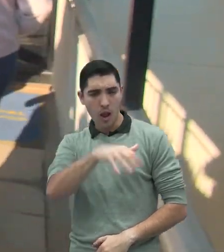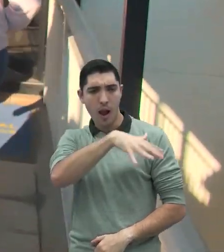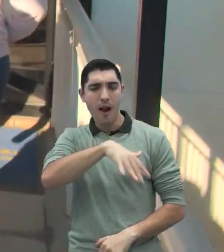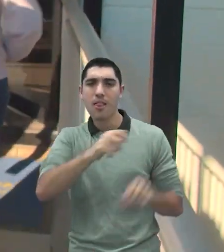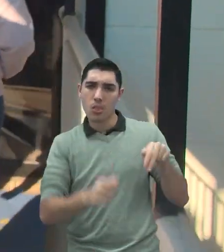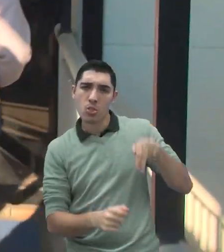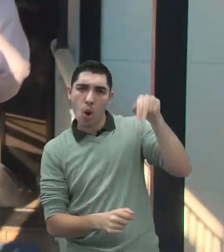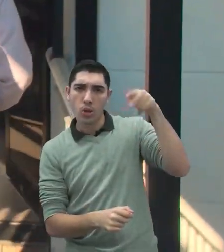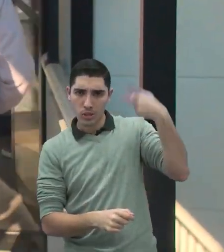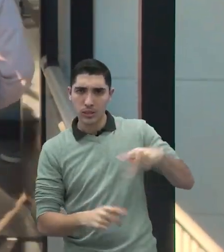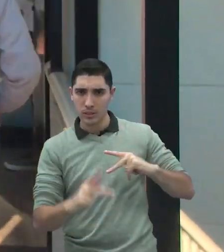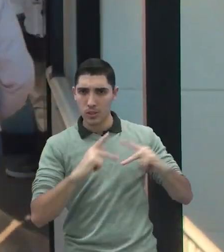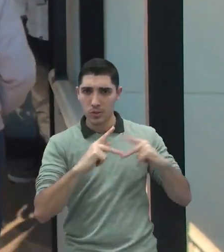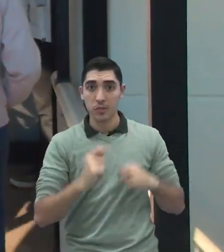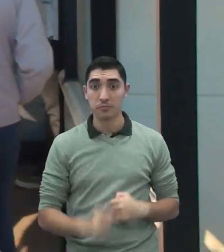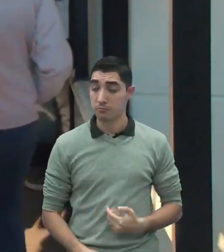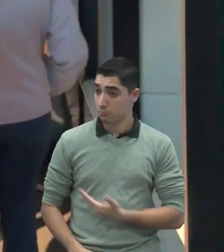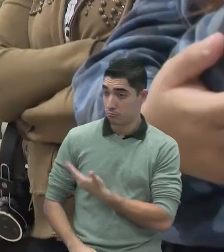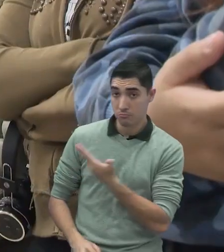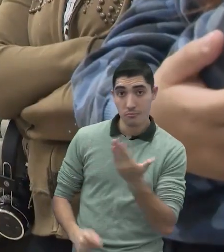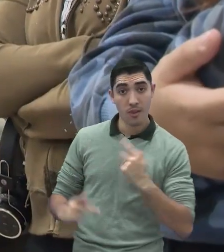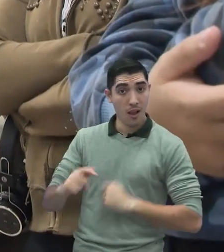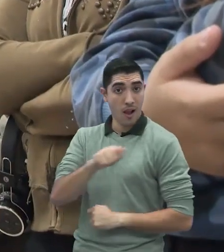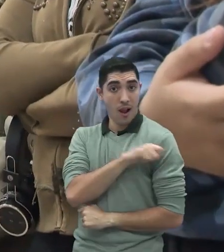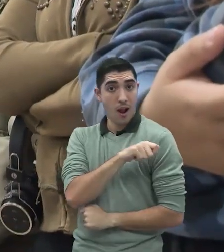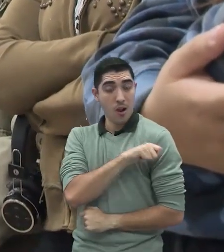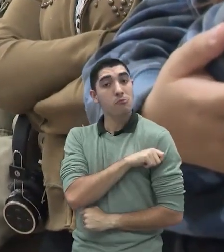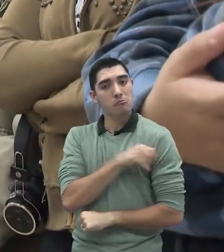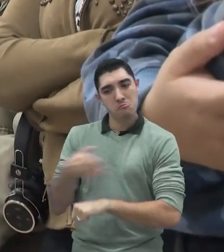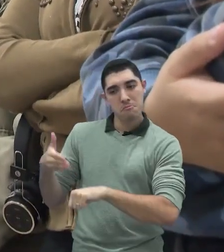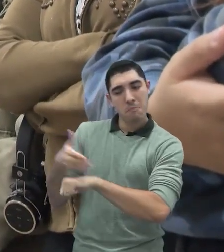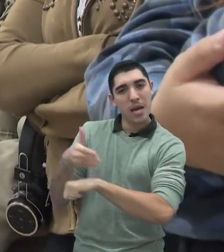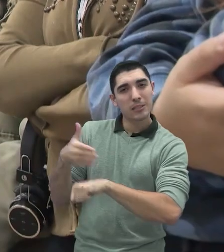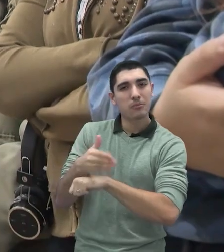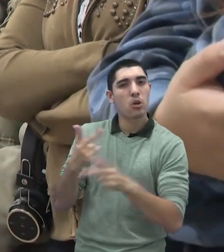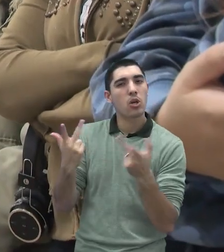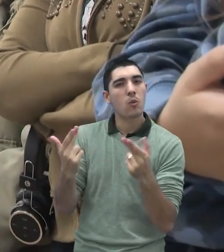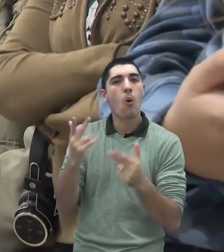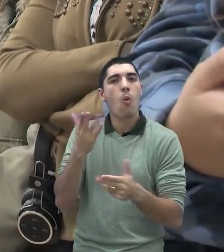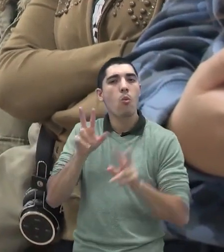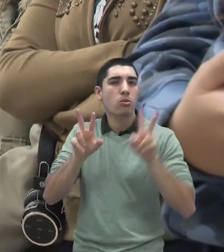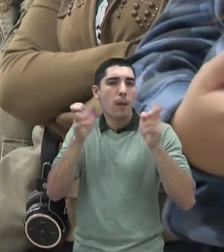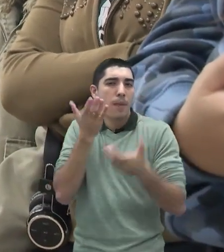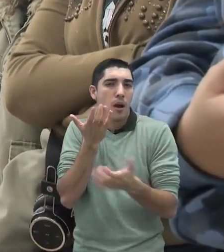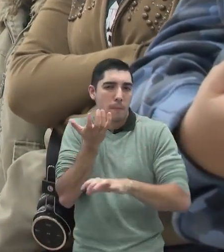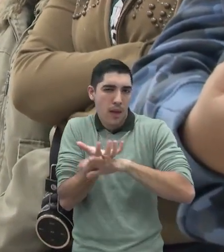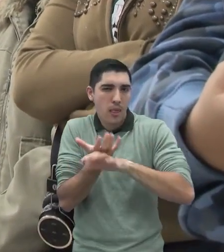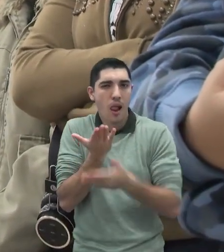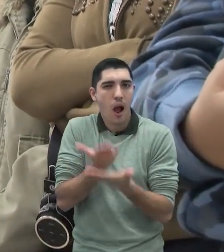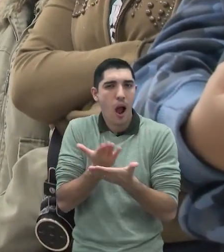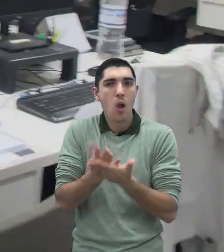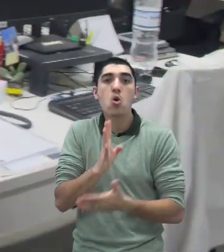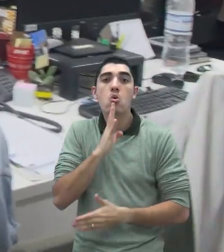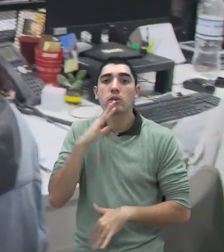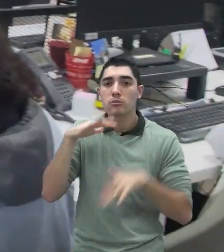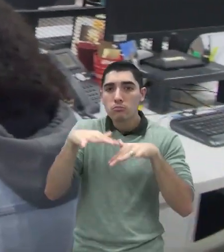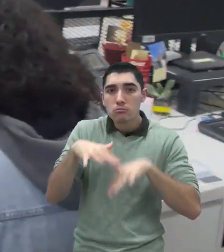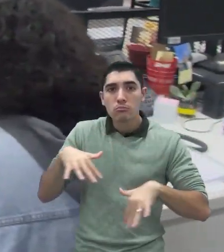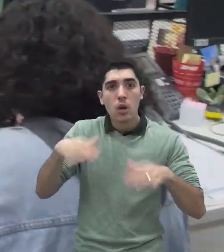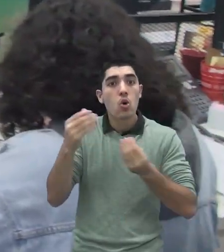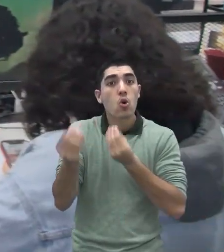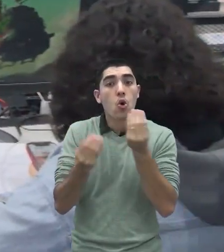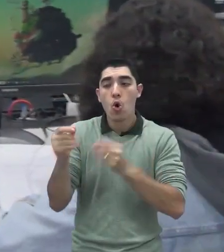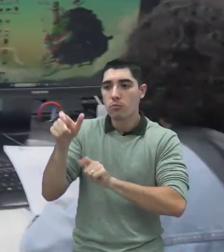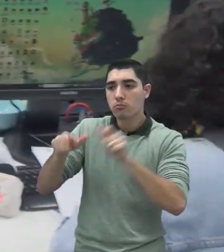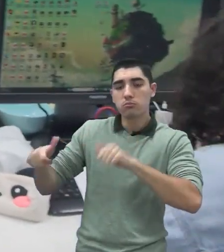Miller Cópio, da Zona Norte aqui da cidade. Os estudantes que participaram de uma disciplina eletiva sobre jornalismo vieram